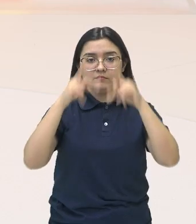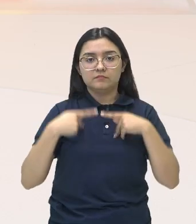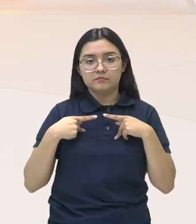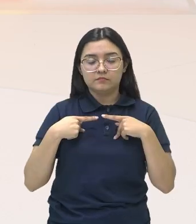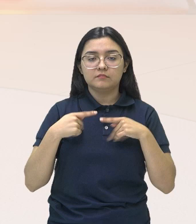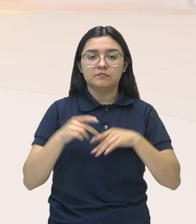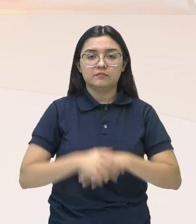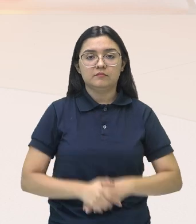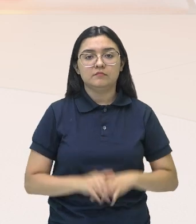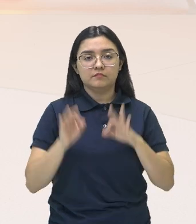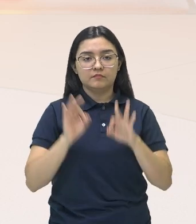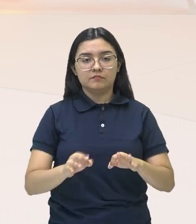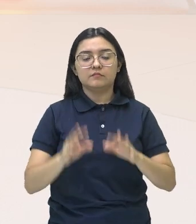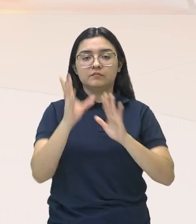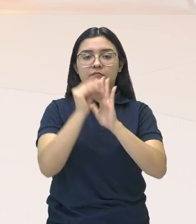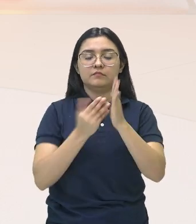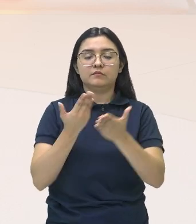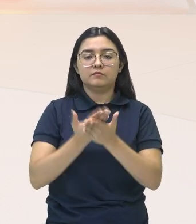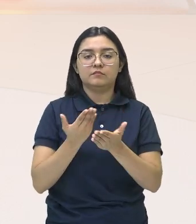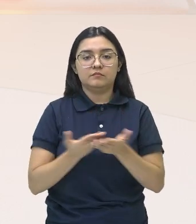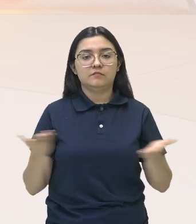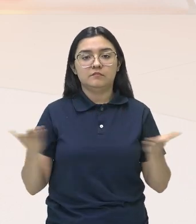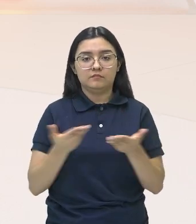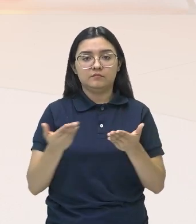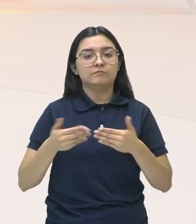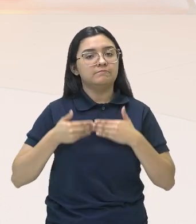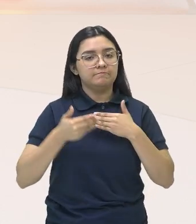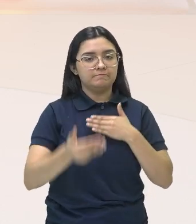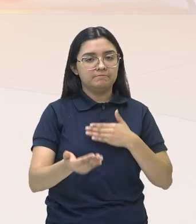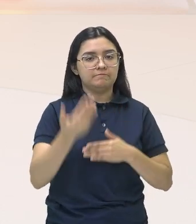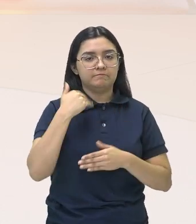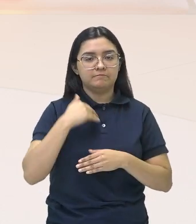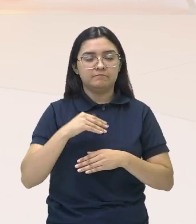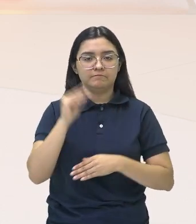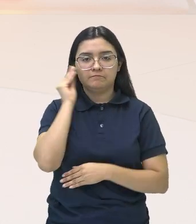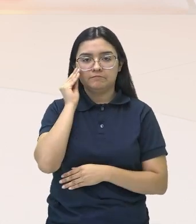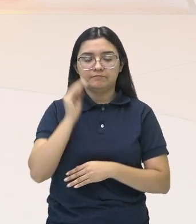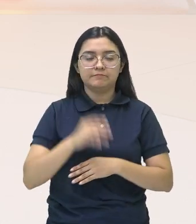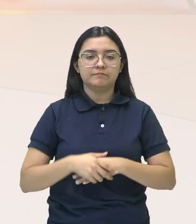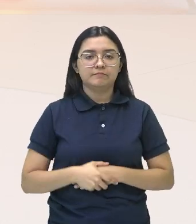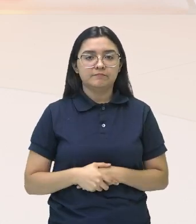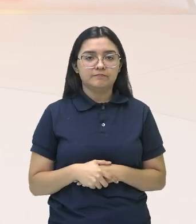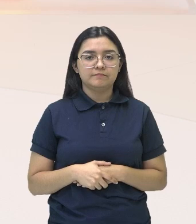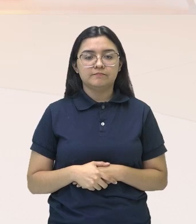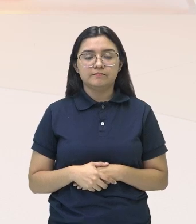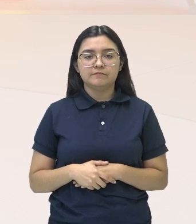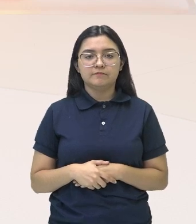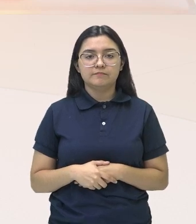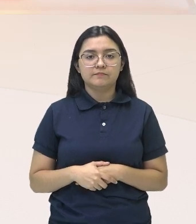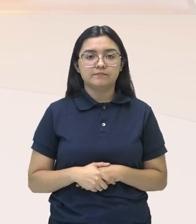humana. Então, esses são os conteúdos da aula. Vamos acompanhar aí, vamos lá.